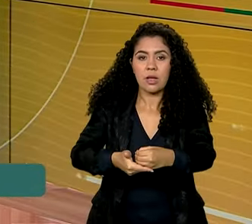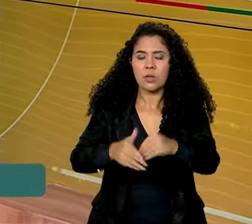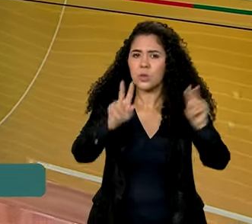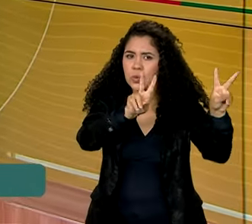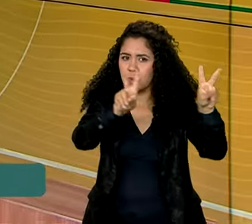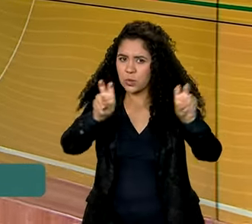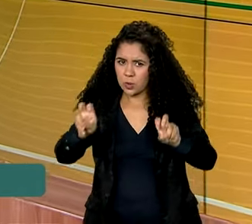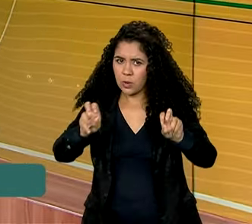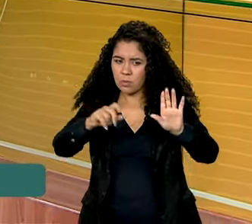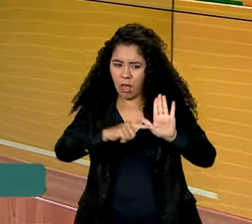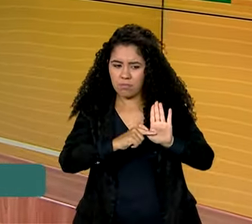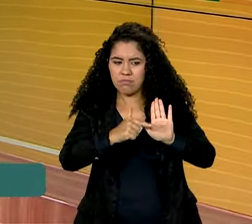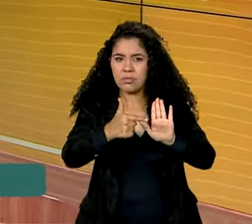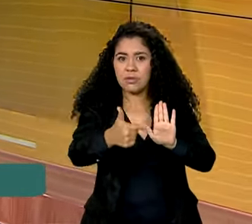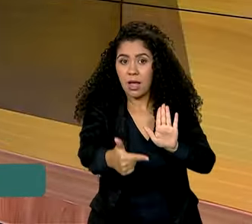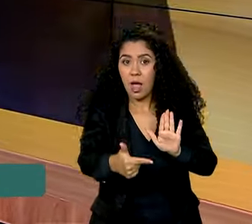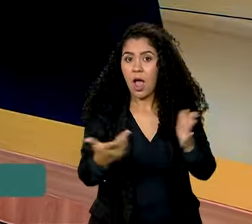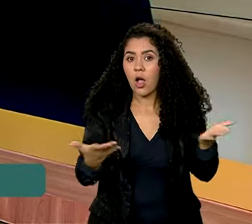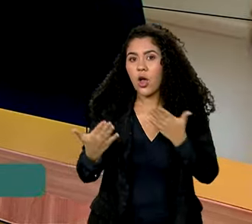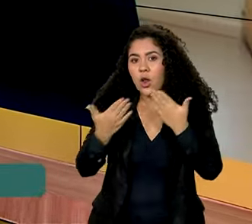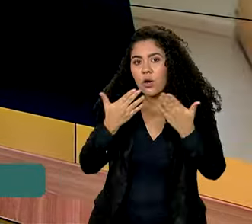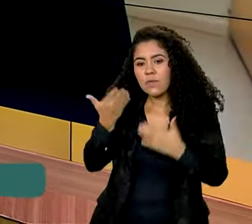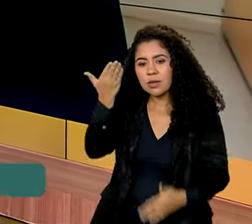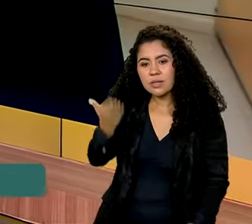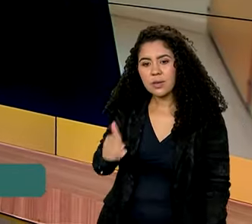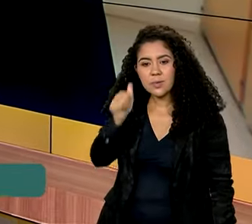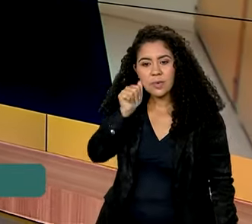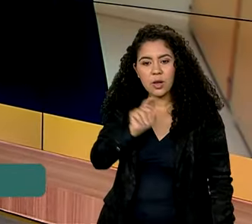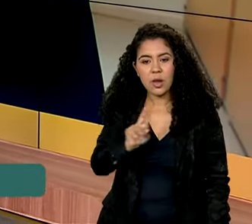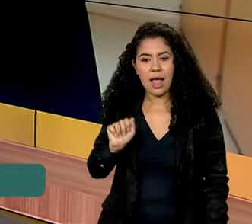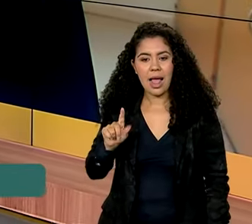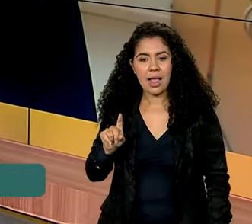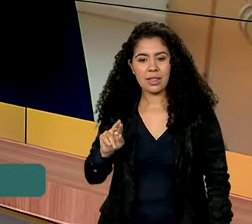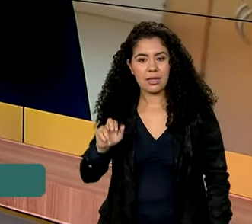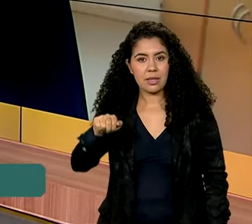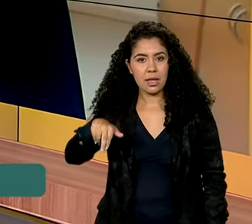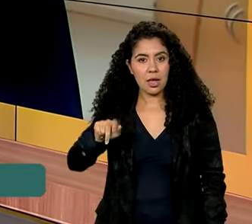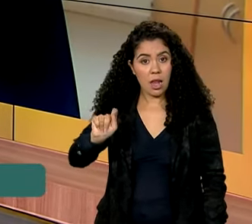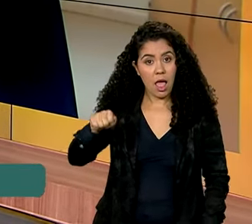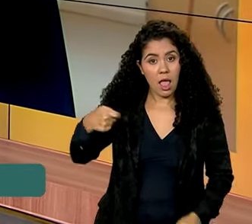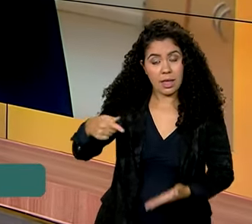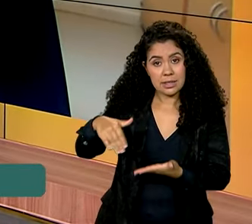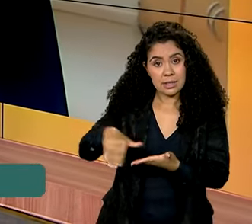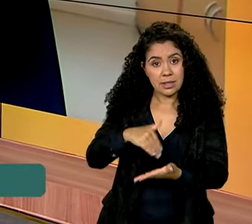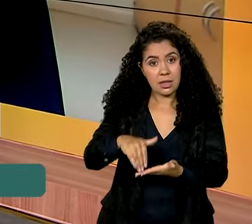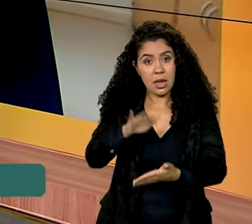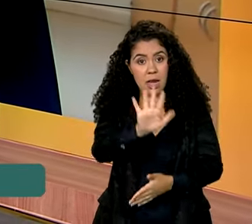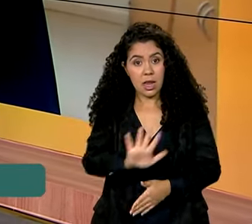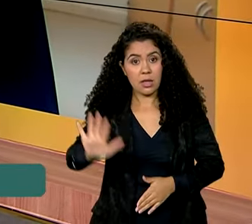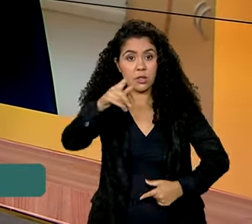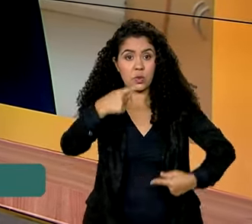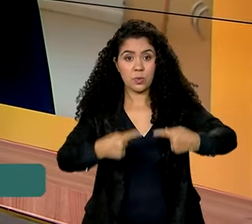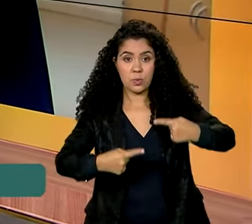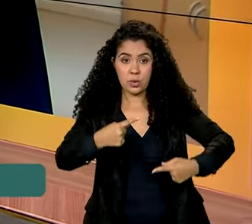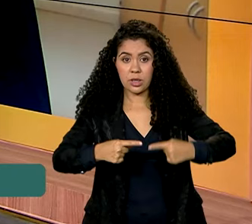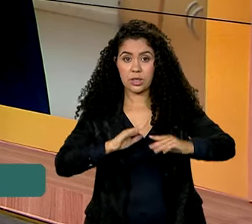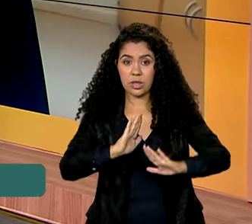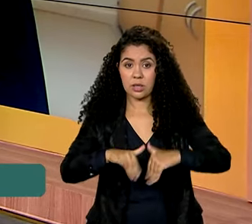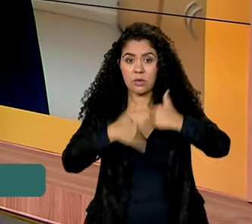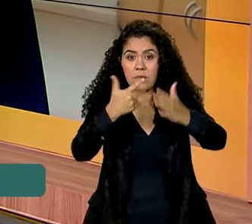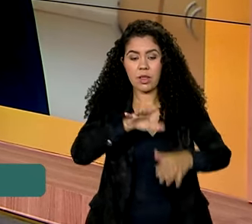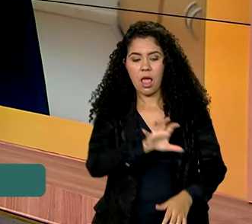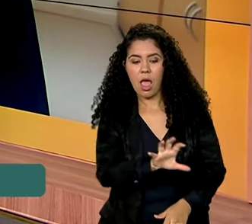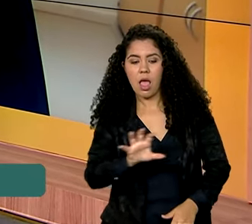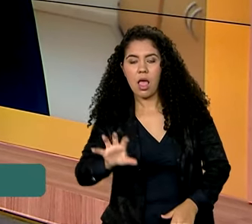essa iniciativa, a gente conversa agora com Adriana Melo, ela que é secretária nacional de políticas de desenvolvimento